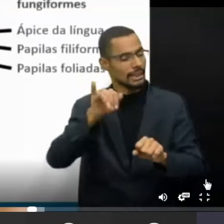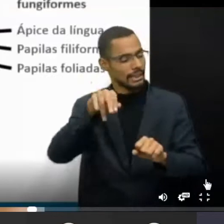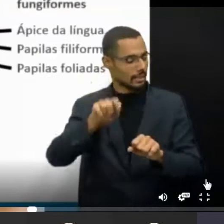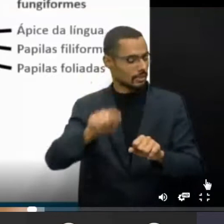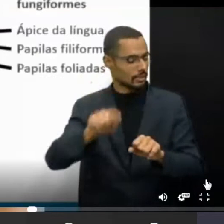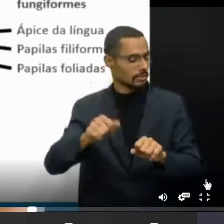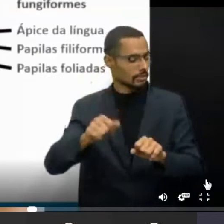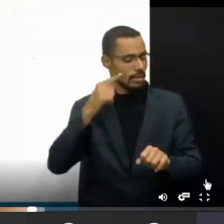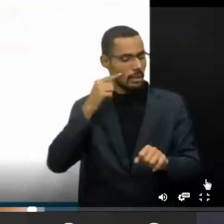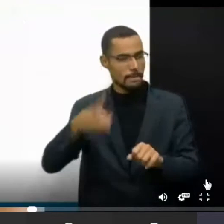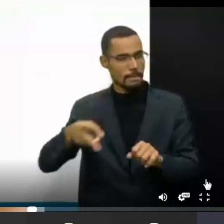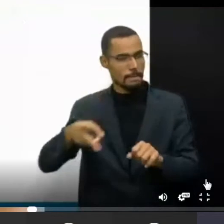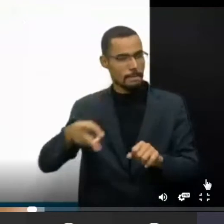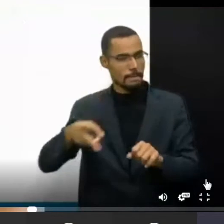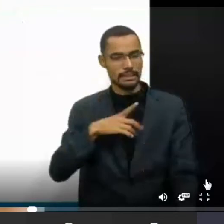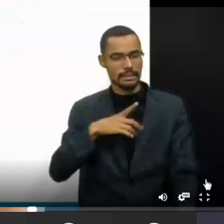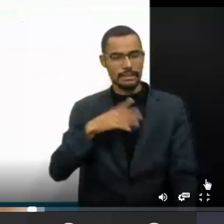Então, eu tenho, olha só,